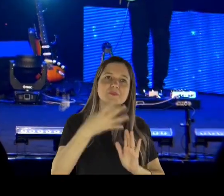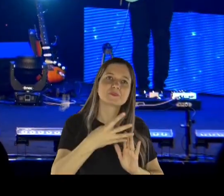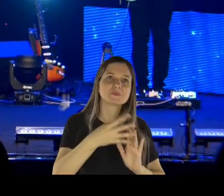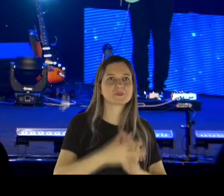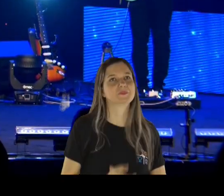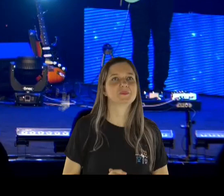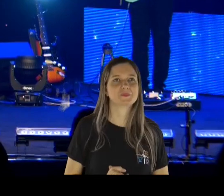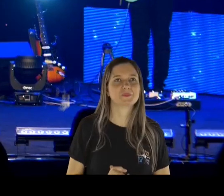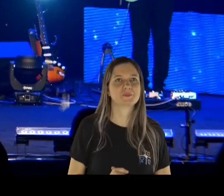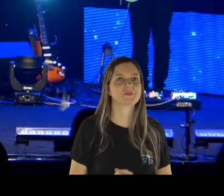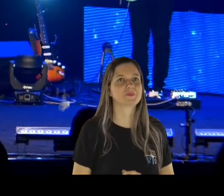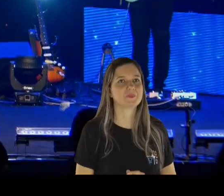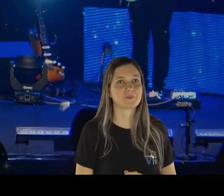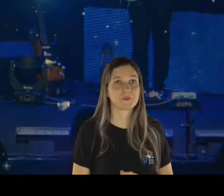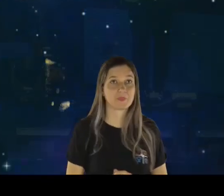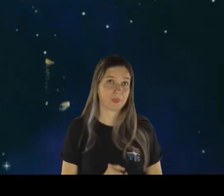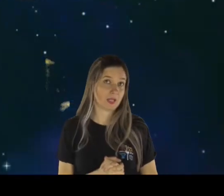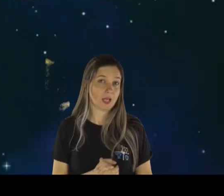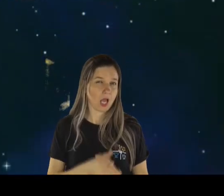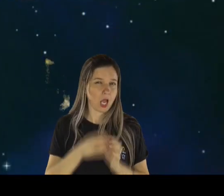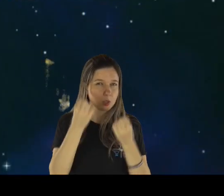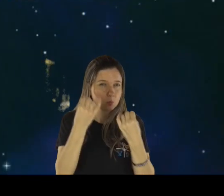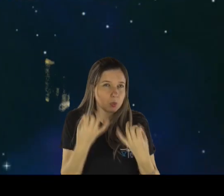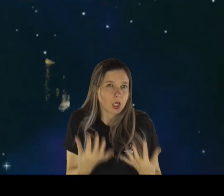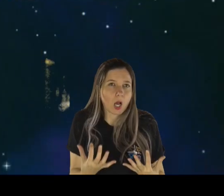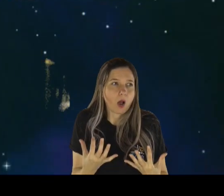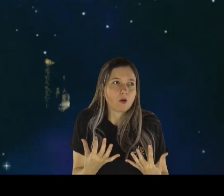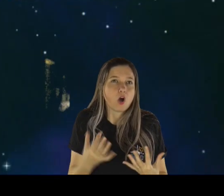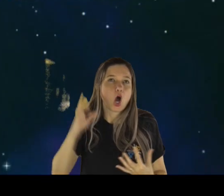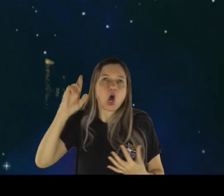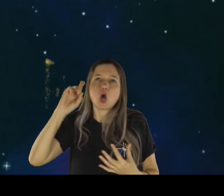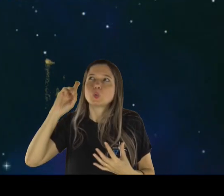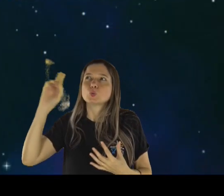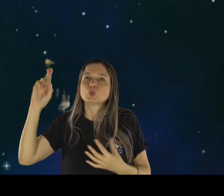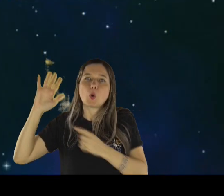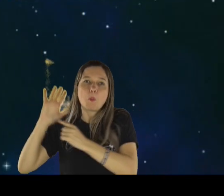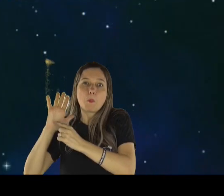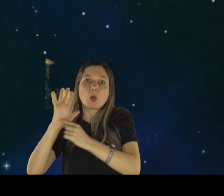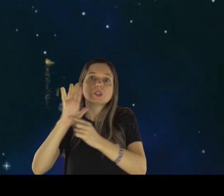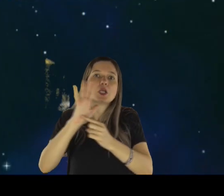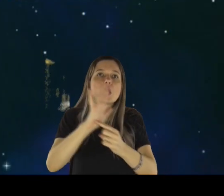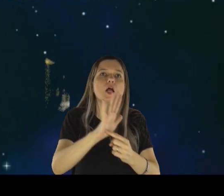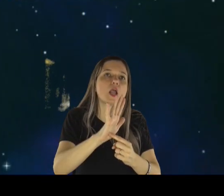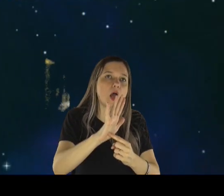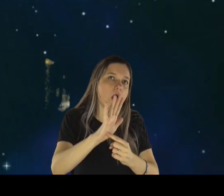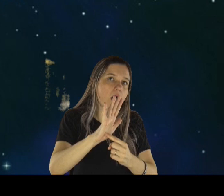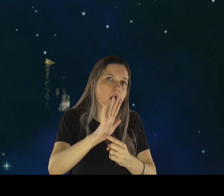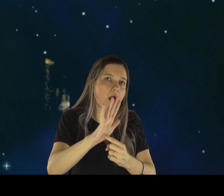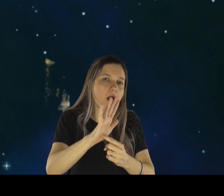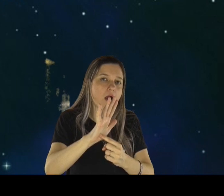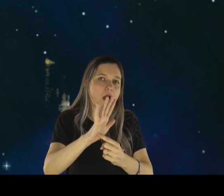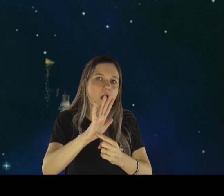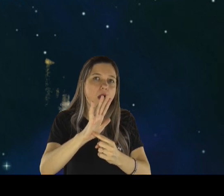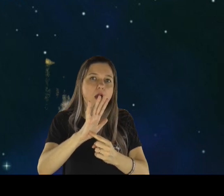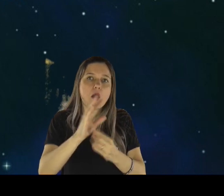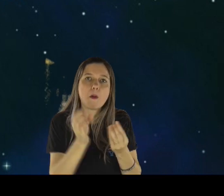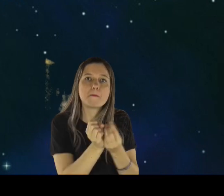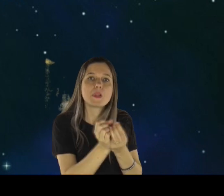sinal, eis que a Virgem conceberá e dará luz a um filho, e se chamará o seu nome